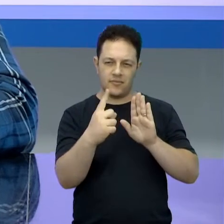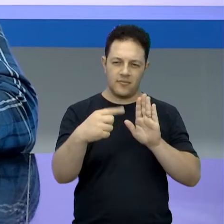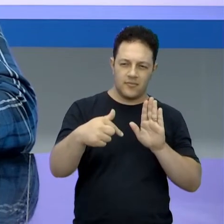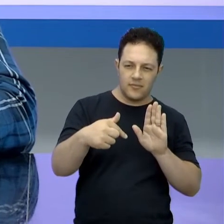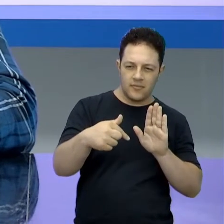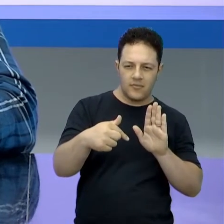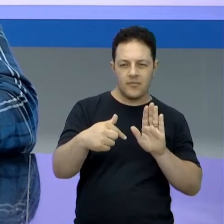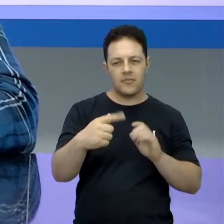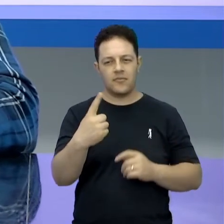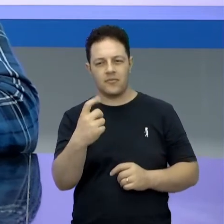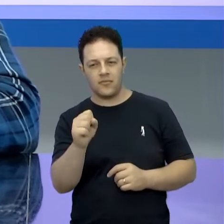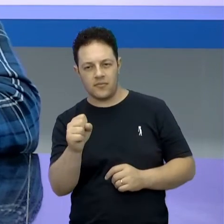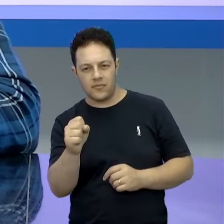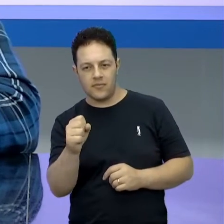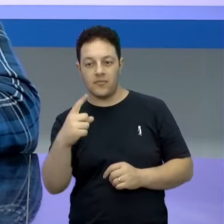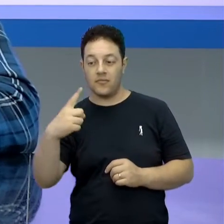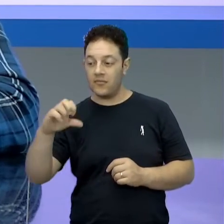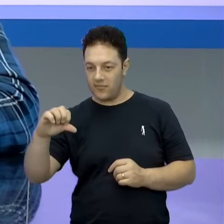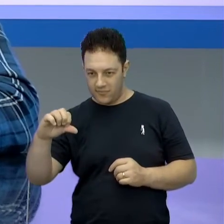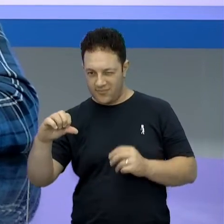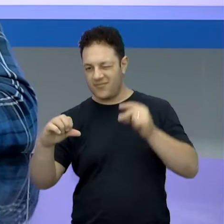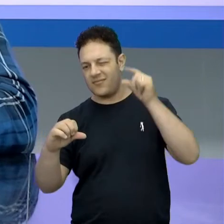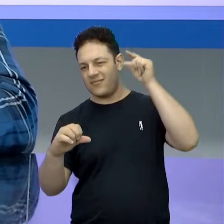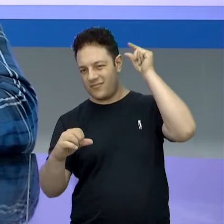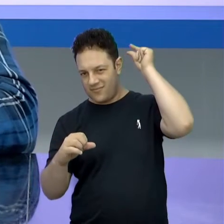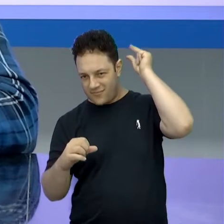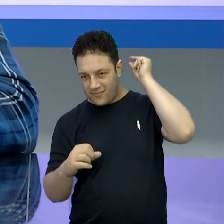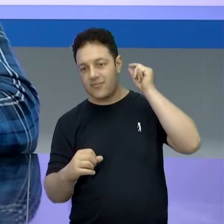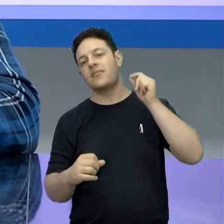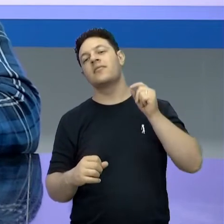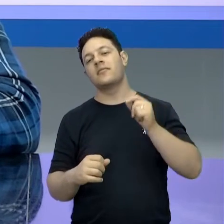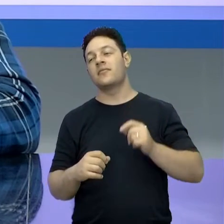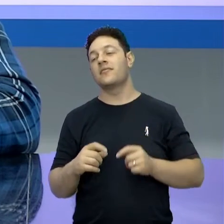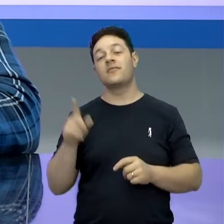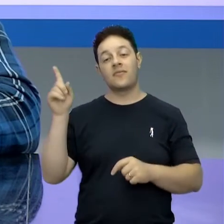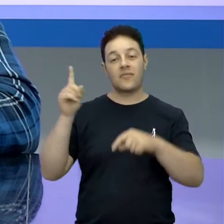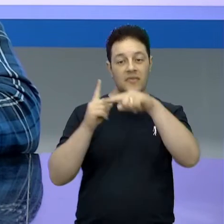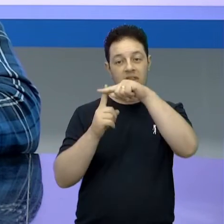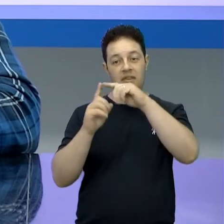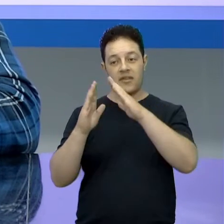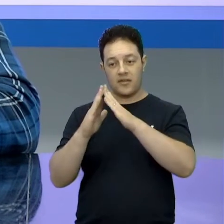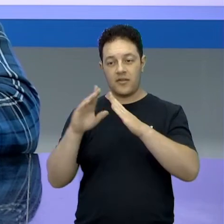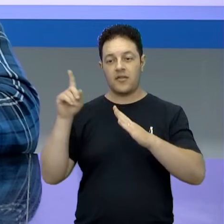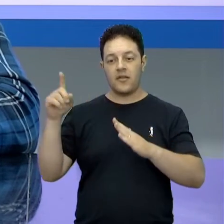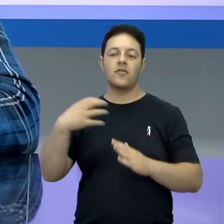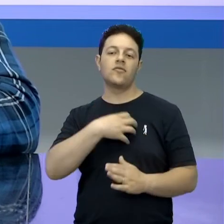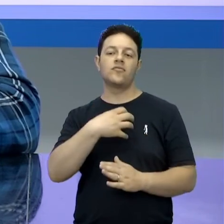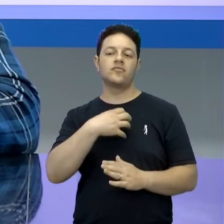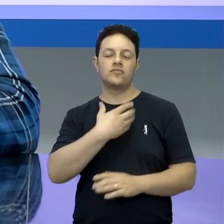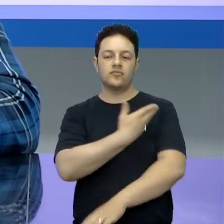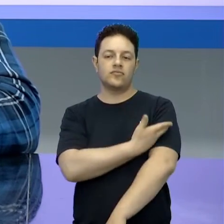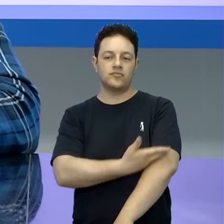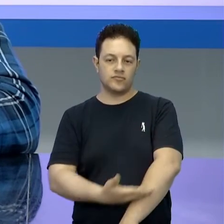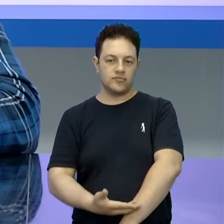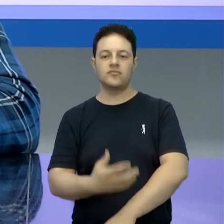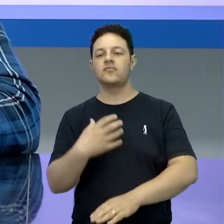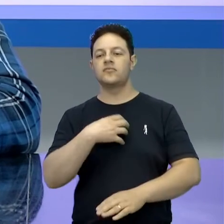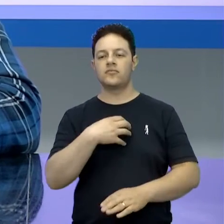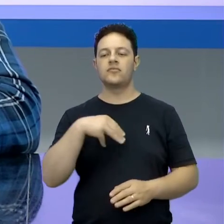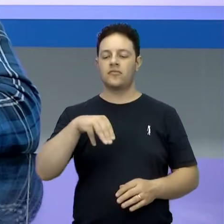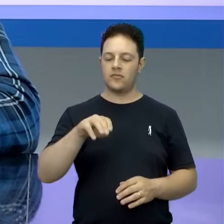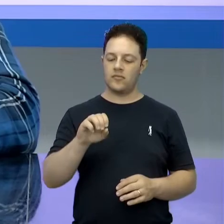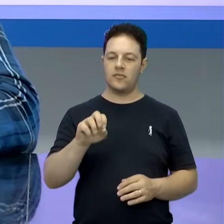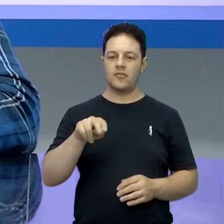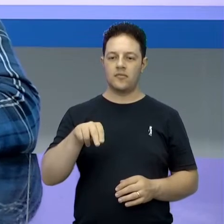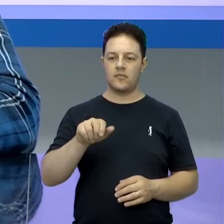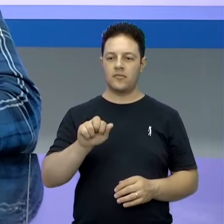17, 18 e 19, né, a gente tinha aí o regime monárquico no nosso país, né?